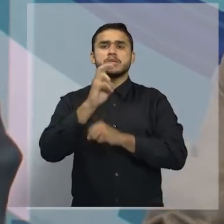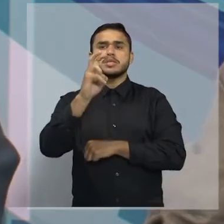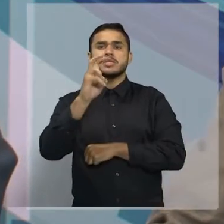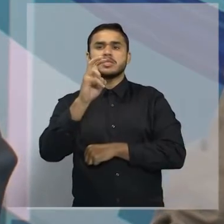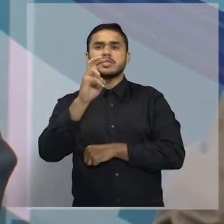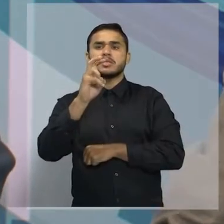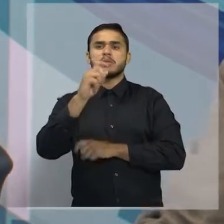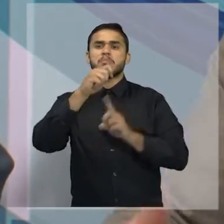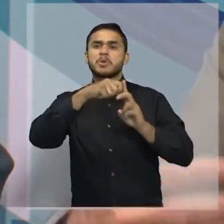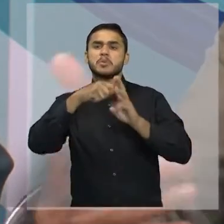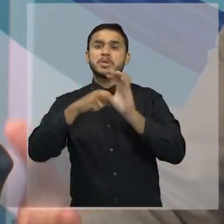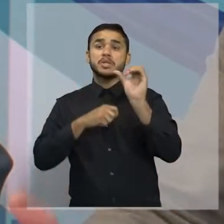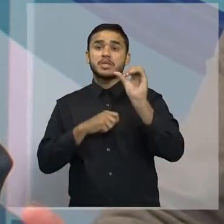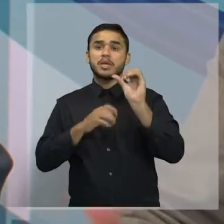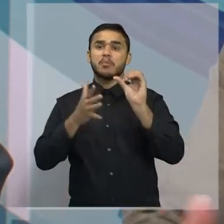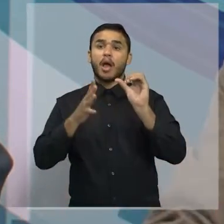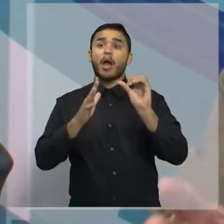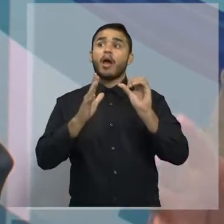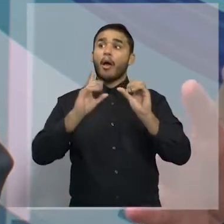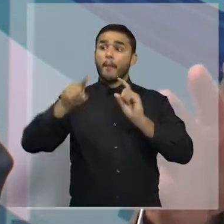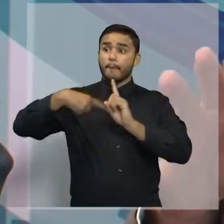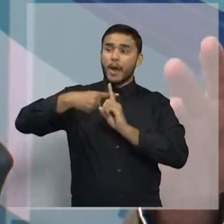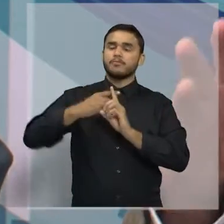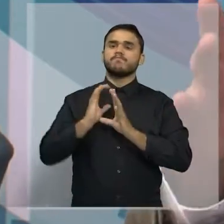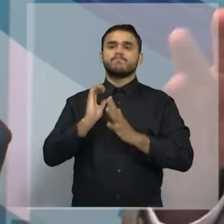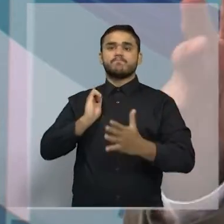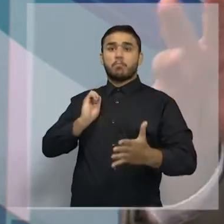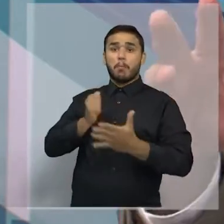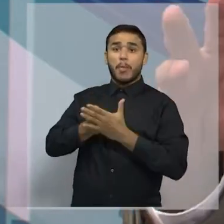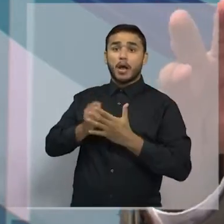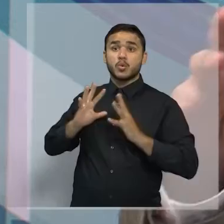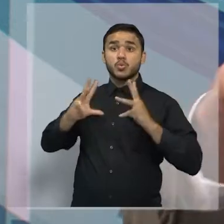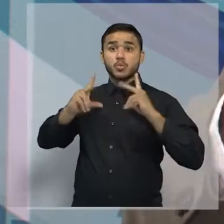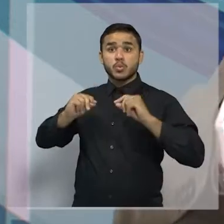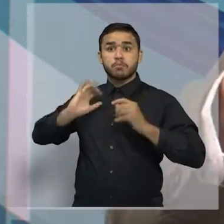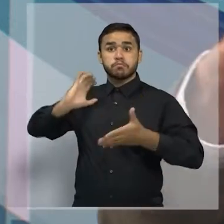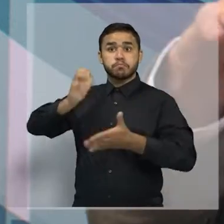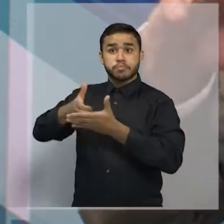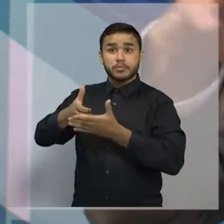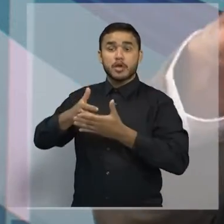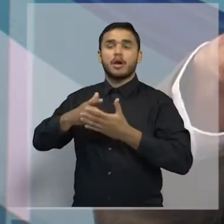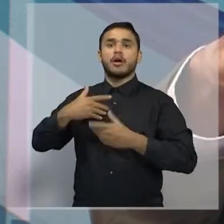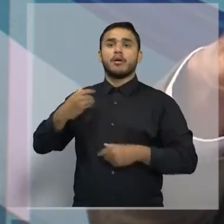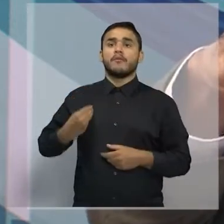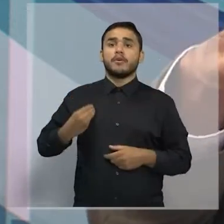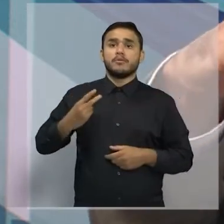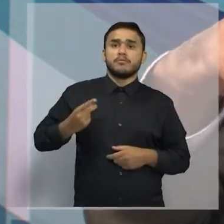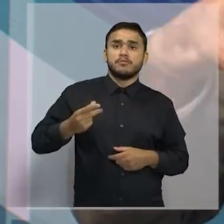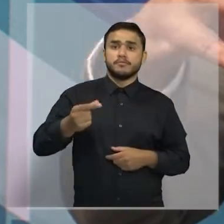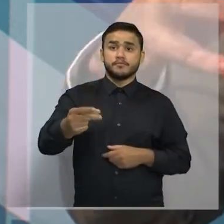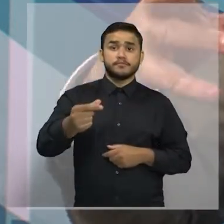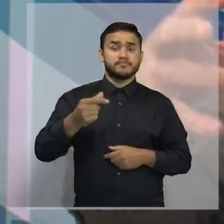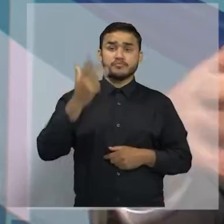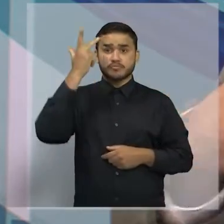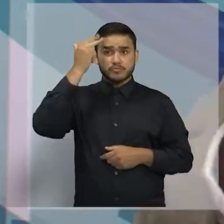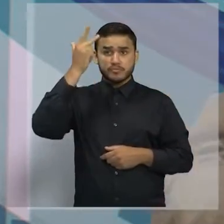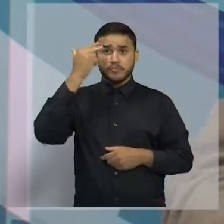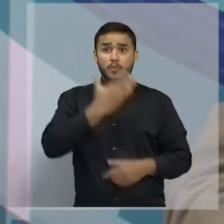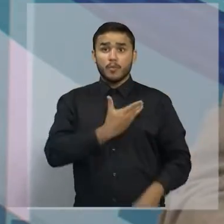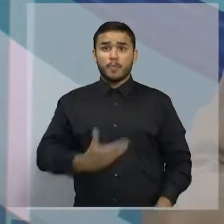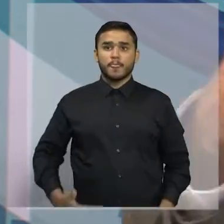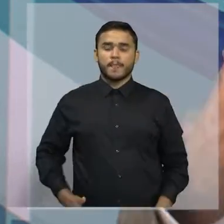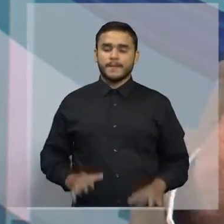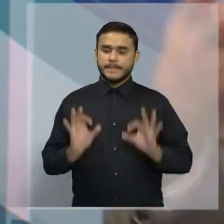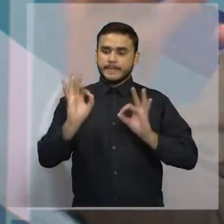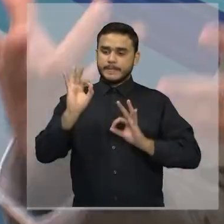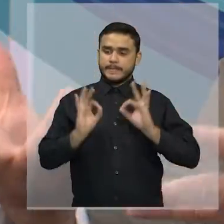população envelheceu e está vivendo mais. mais. Então, naturalmente, o sistema ele começa a precisar